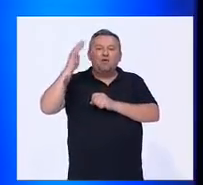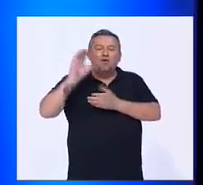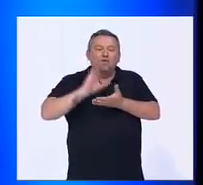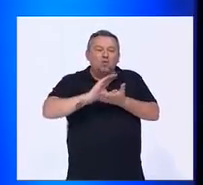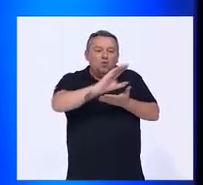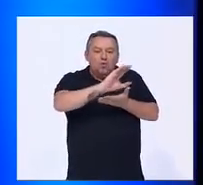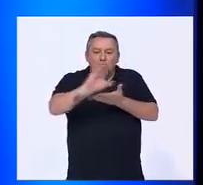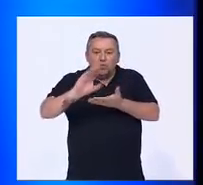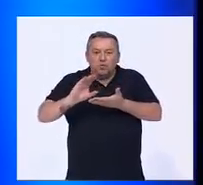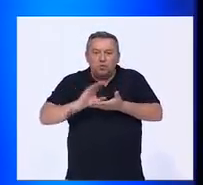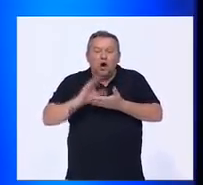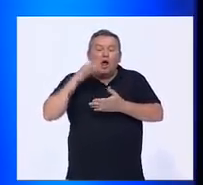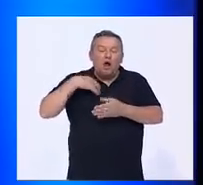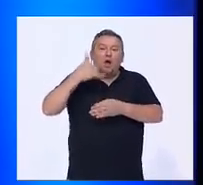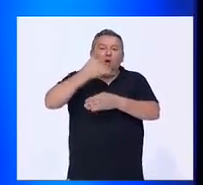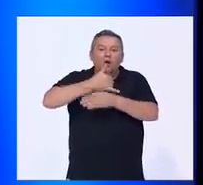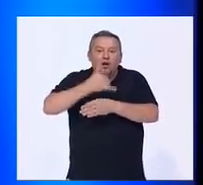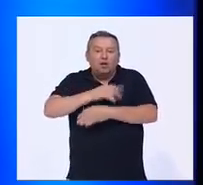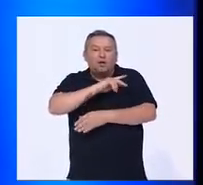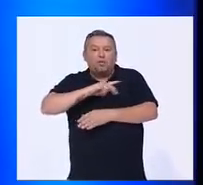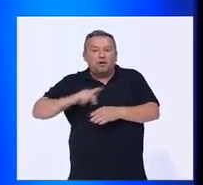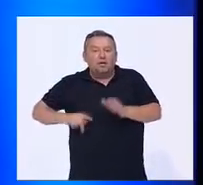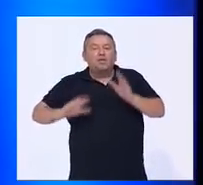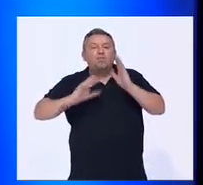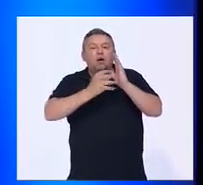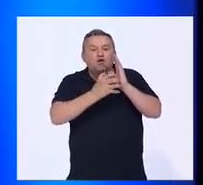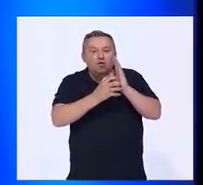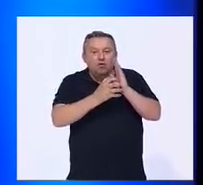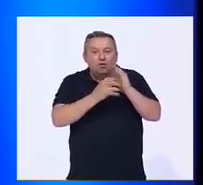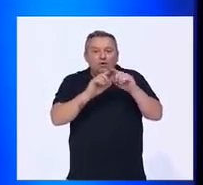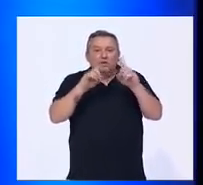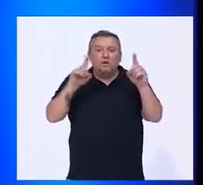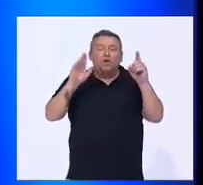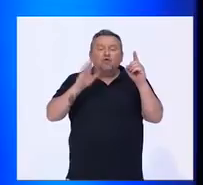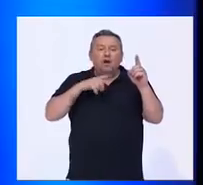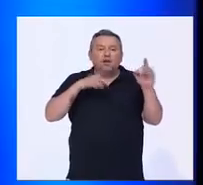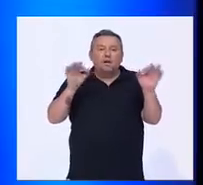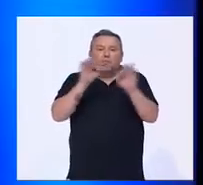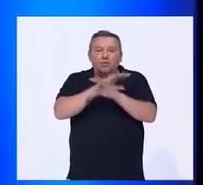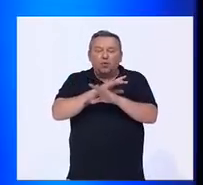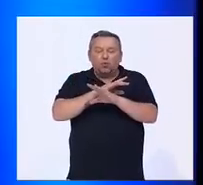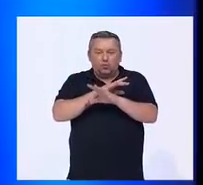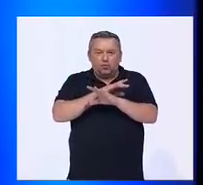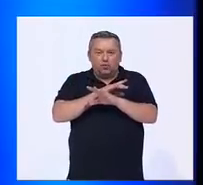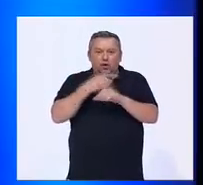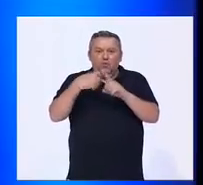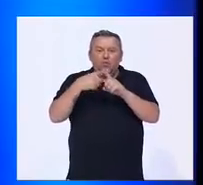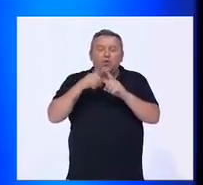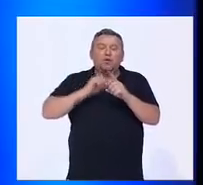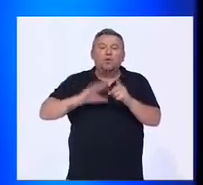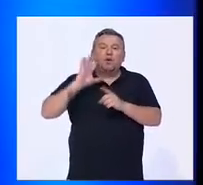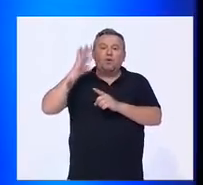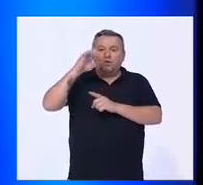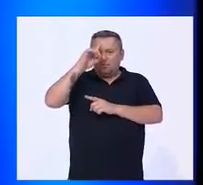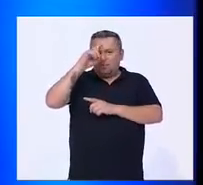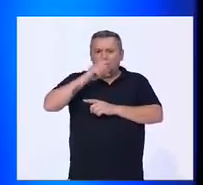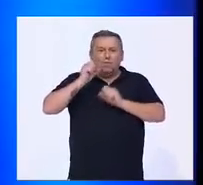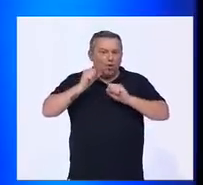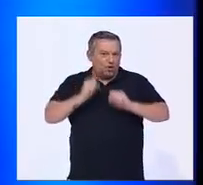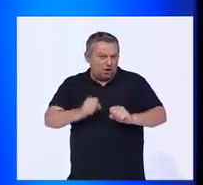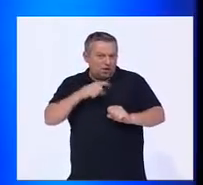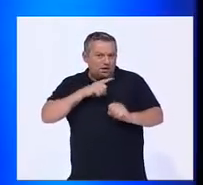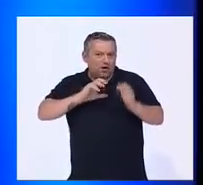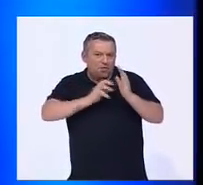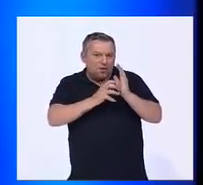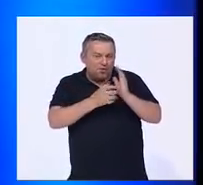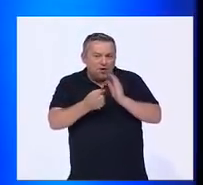comandante do partido, é o líder, é o presidente do partido. Então, essa destinação será para aquele que já tem mandato, Porque o que conta e o poder que tem um partido é exatamente